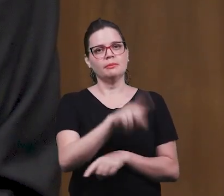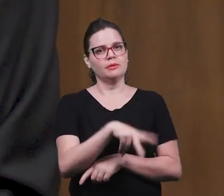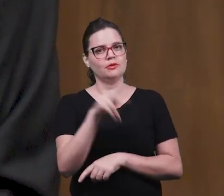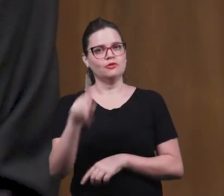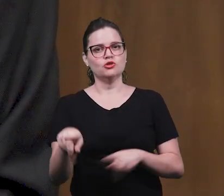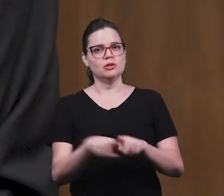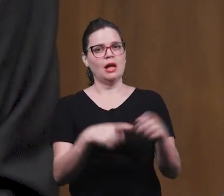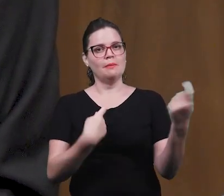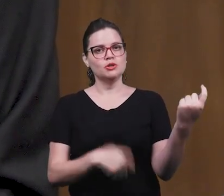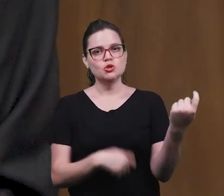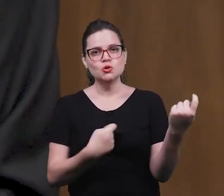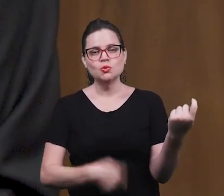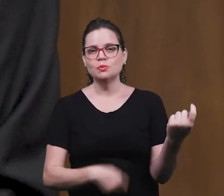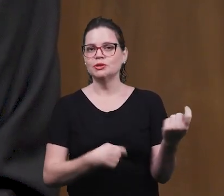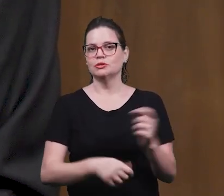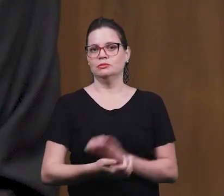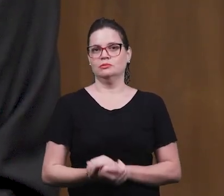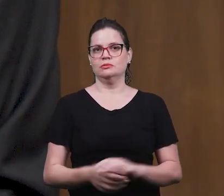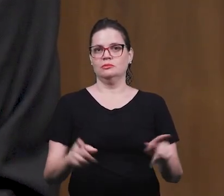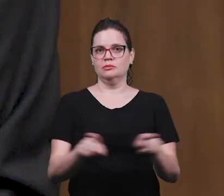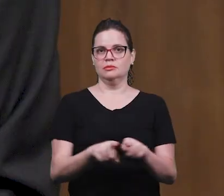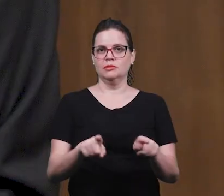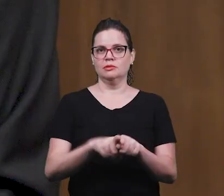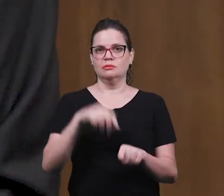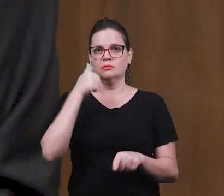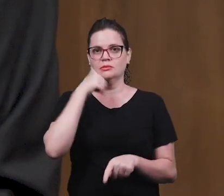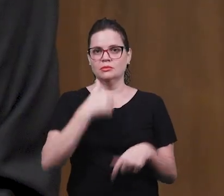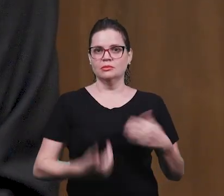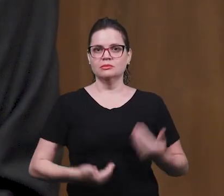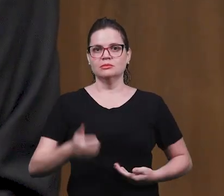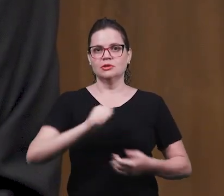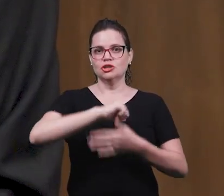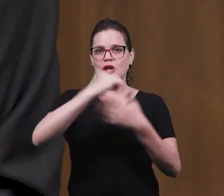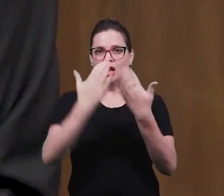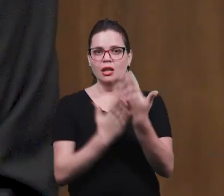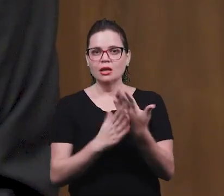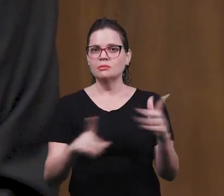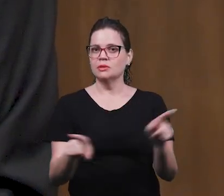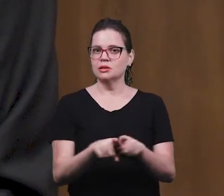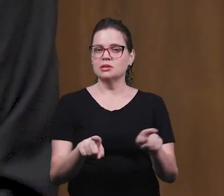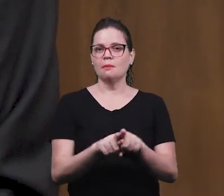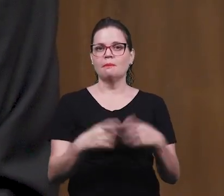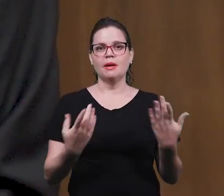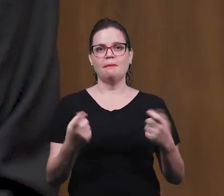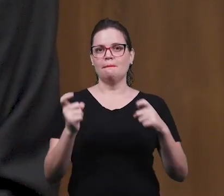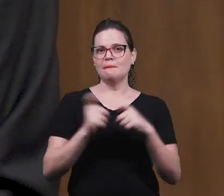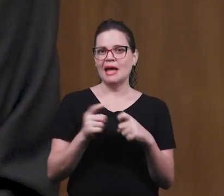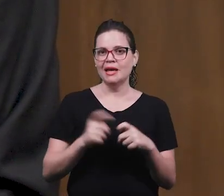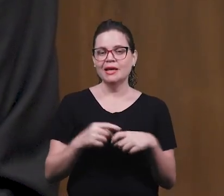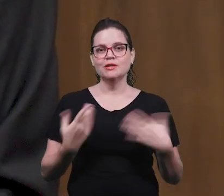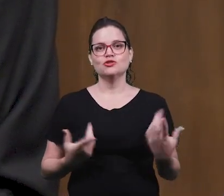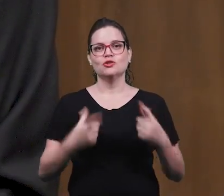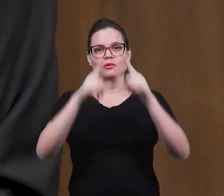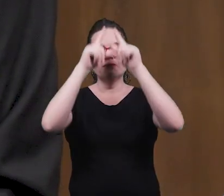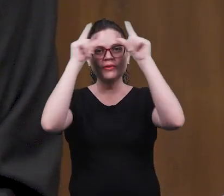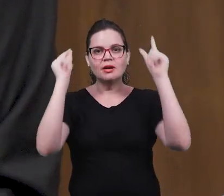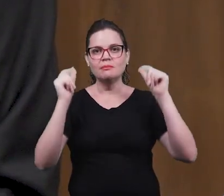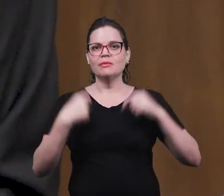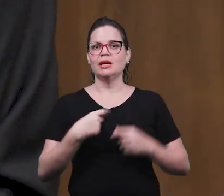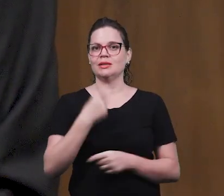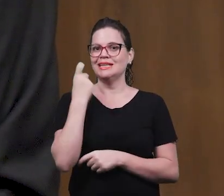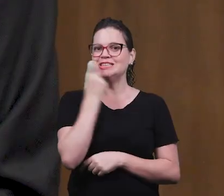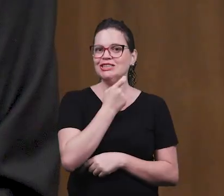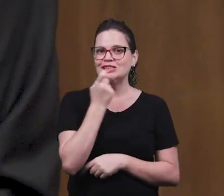para os instrumentistas, para as irmãs e irmãos de Libras, para os médicos, para os enfermeiros, para